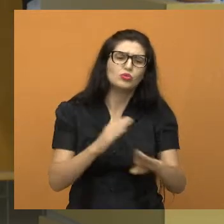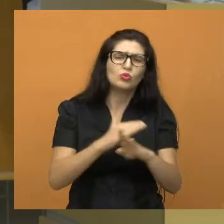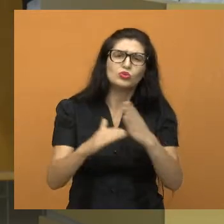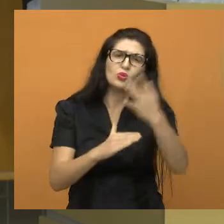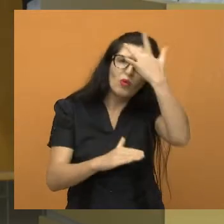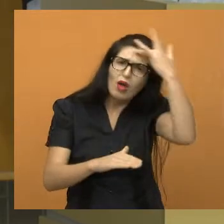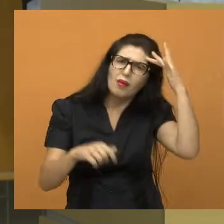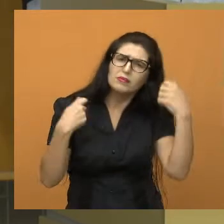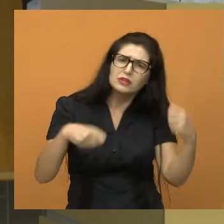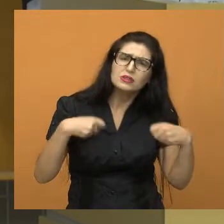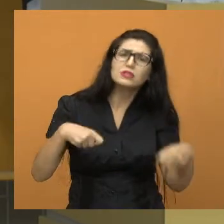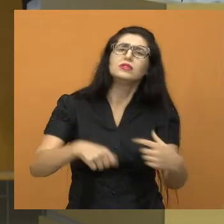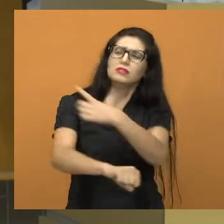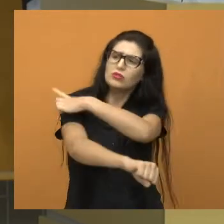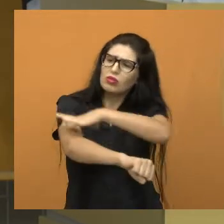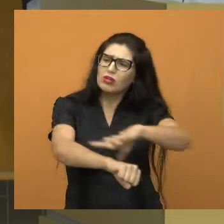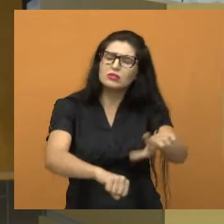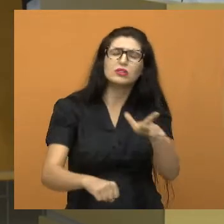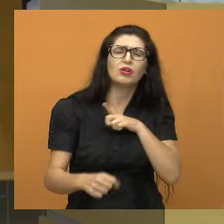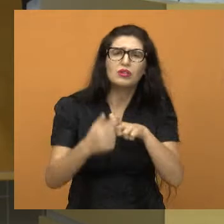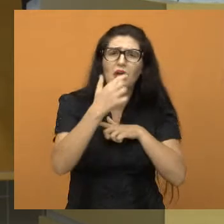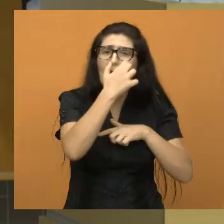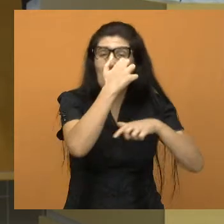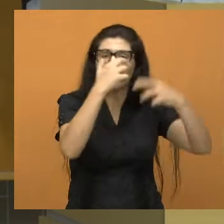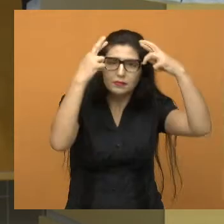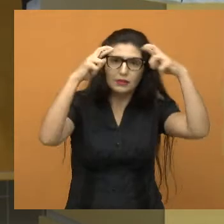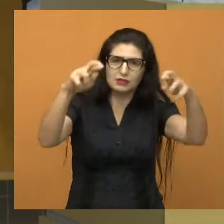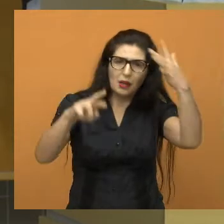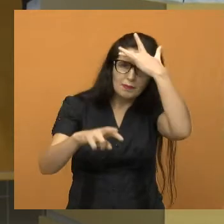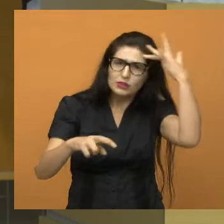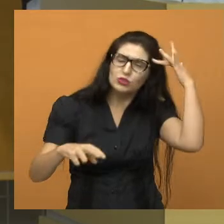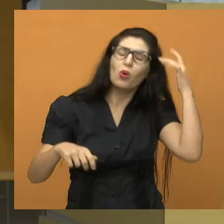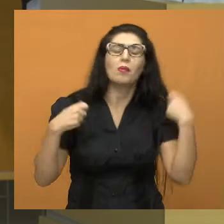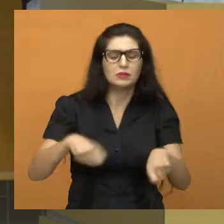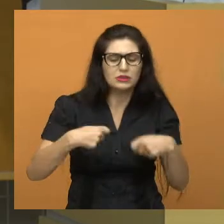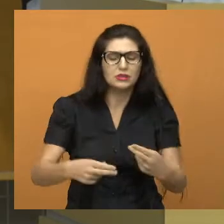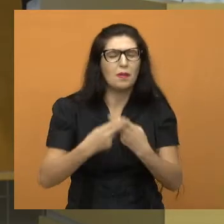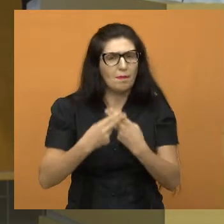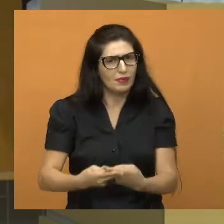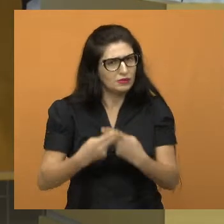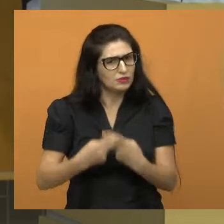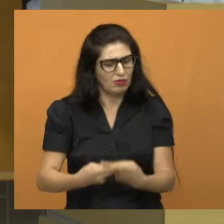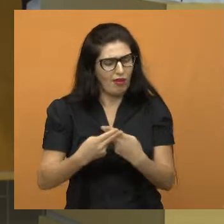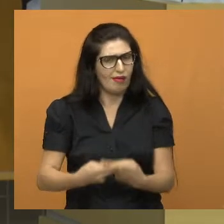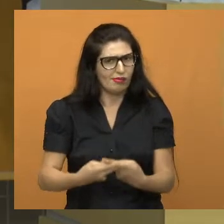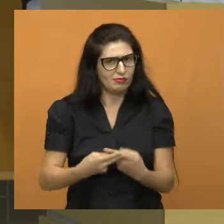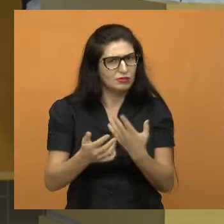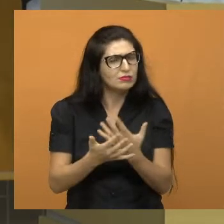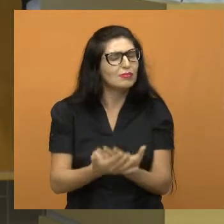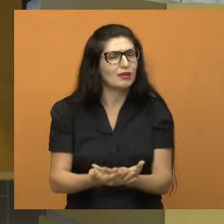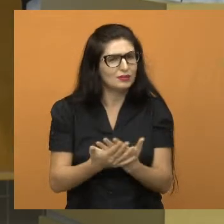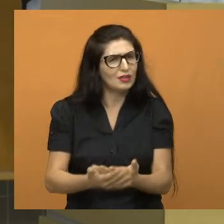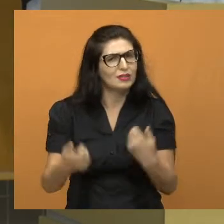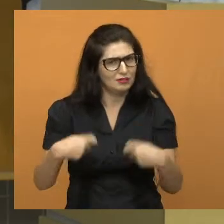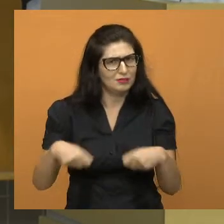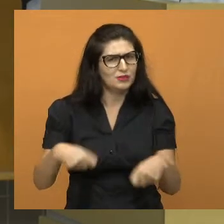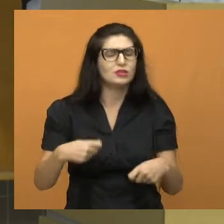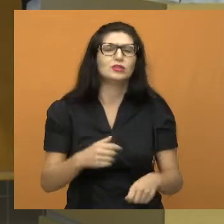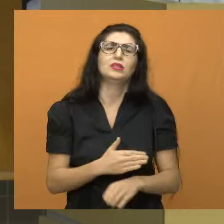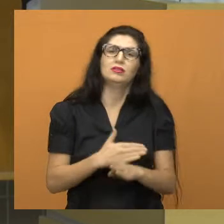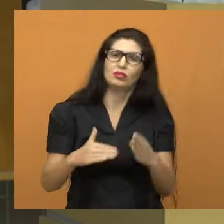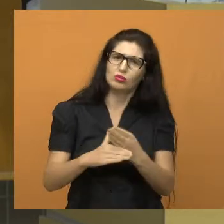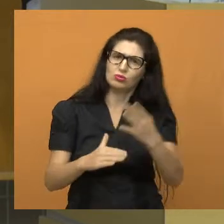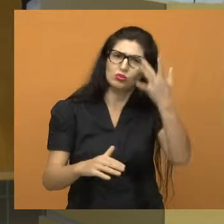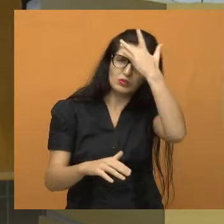com educação, respeito e tolerância. Promover a maior igualdade entre homens e mulheres em todos os